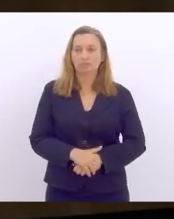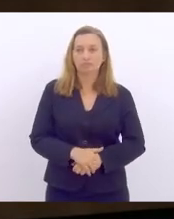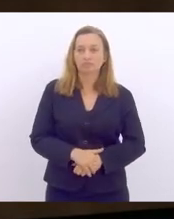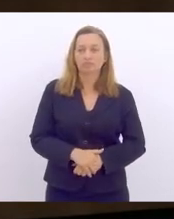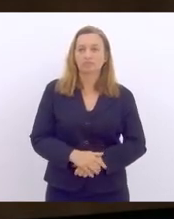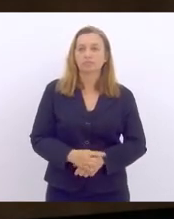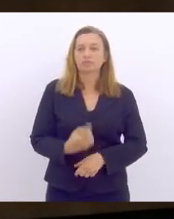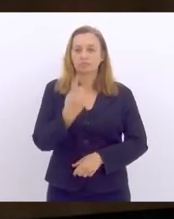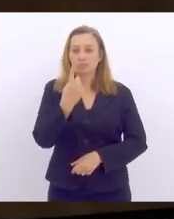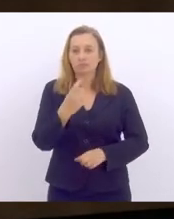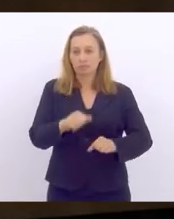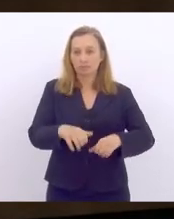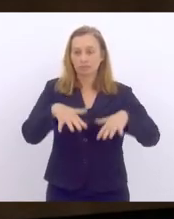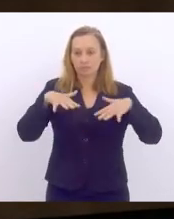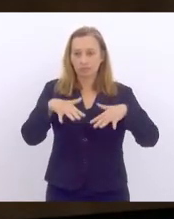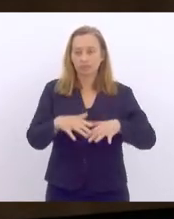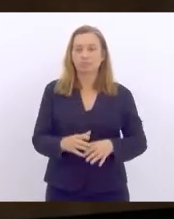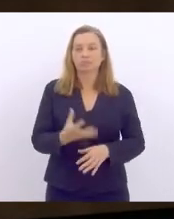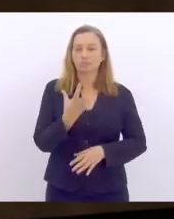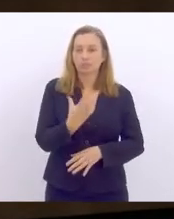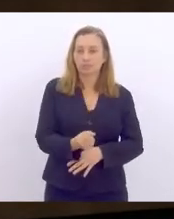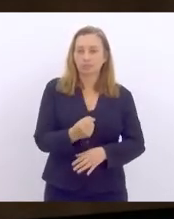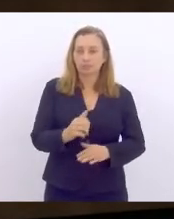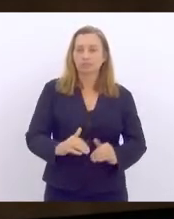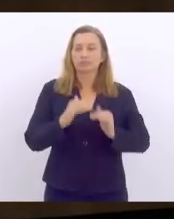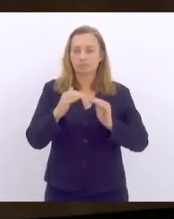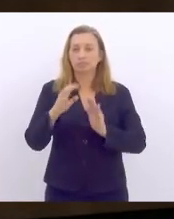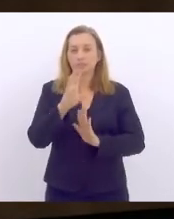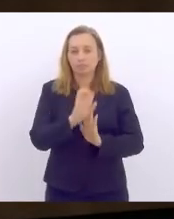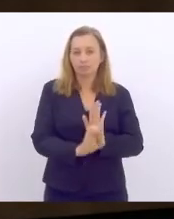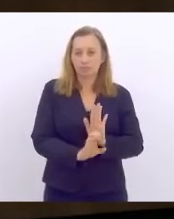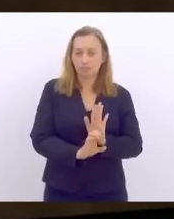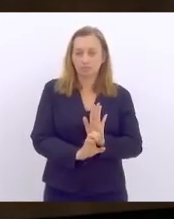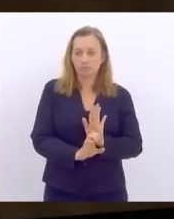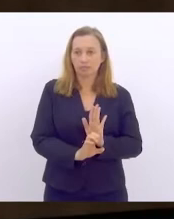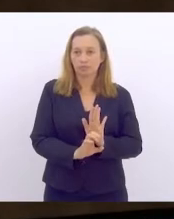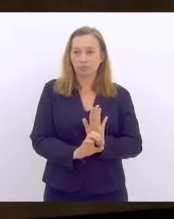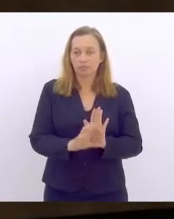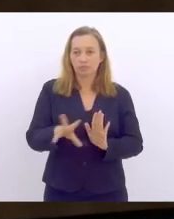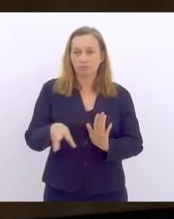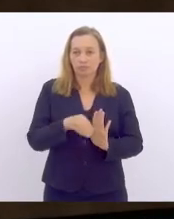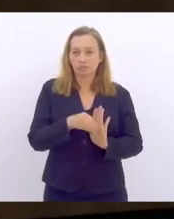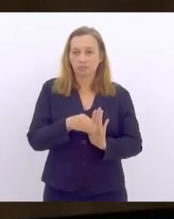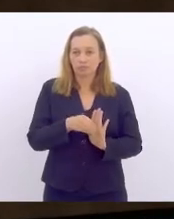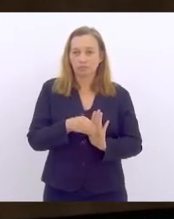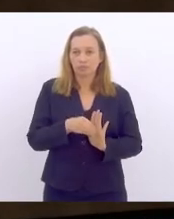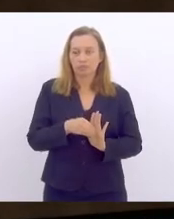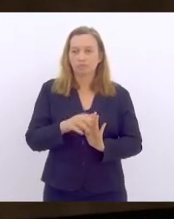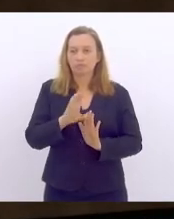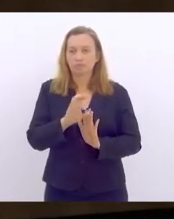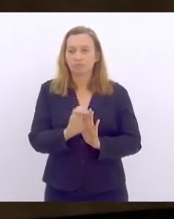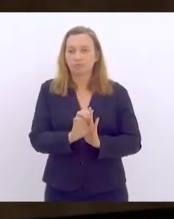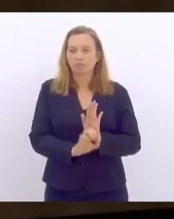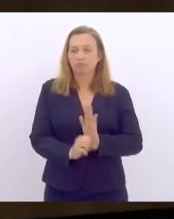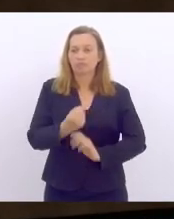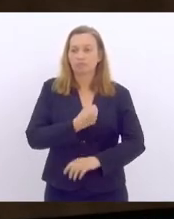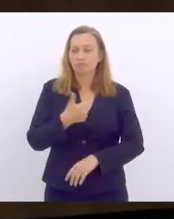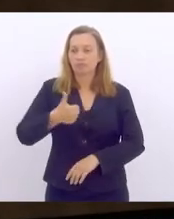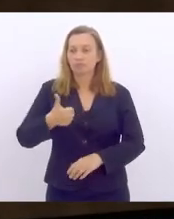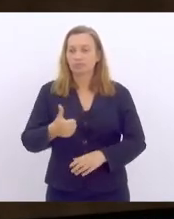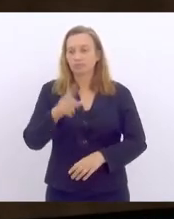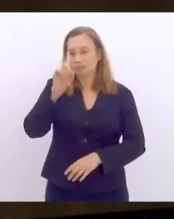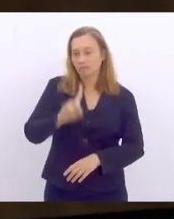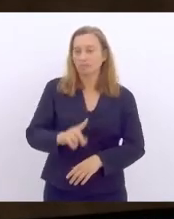1 de plenário. Favorável como subemenda aglutinativa. As emendas número 1 da Comissão de Direito